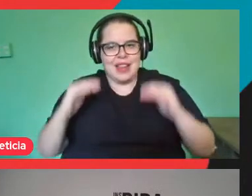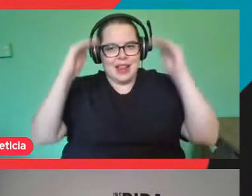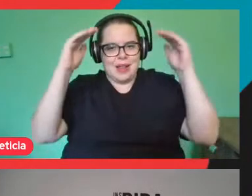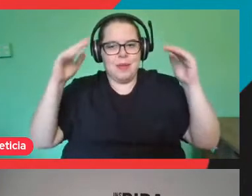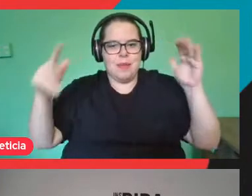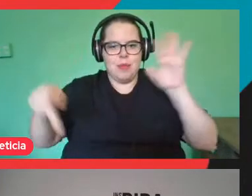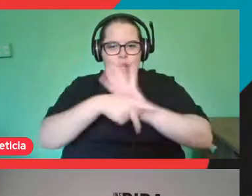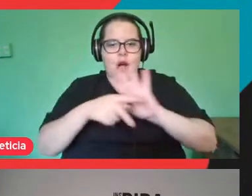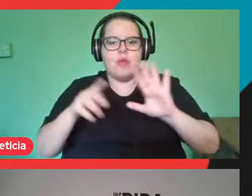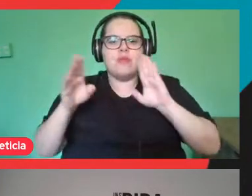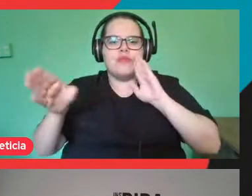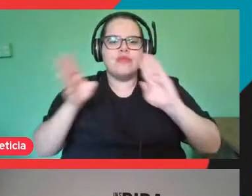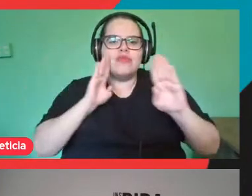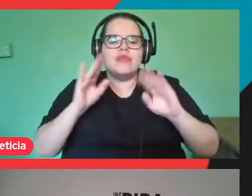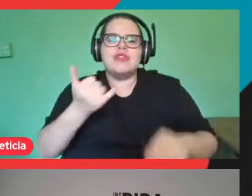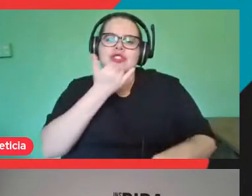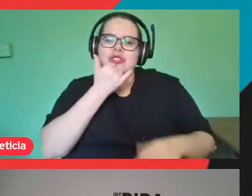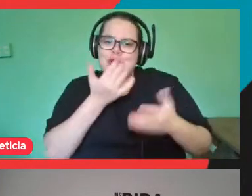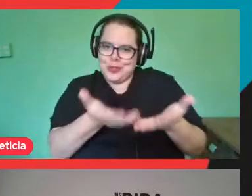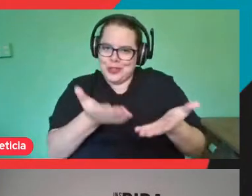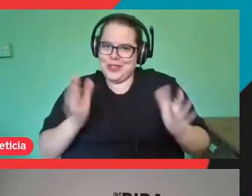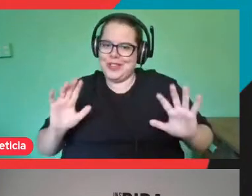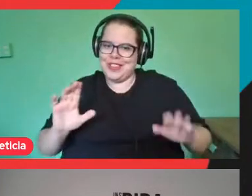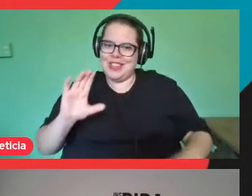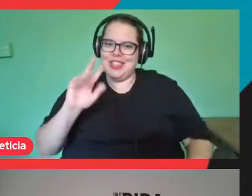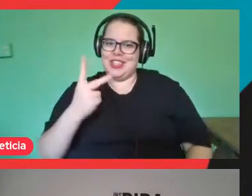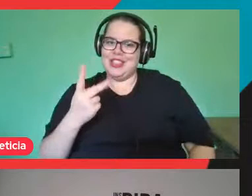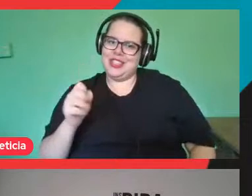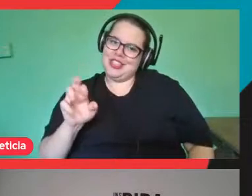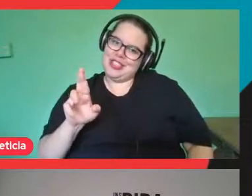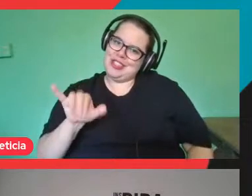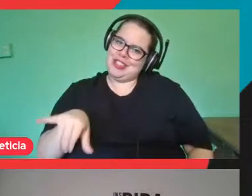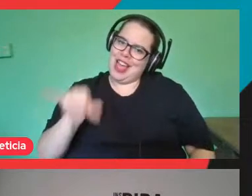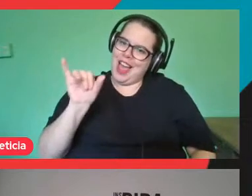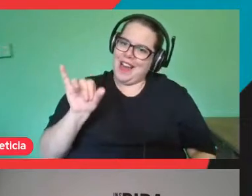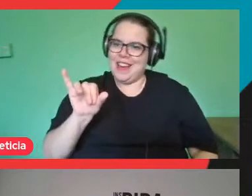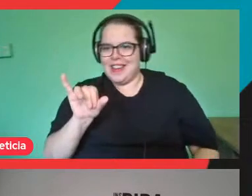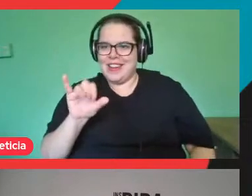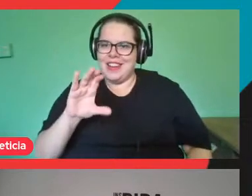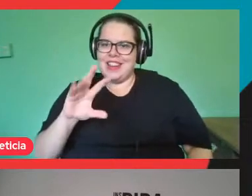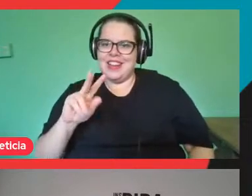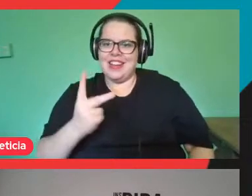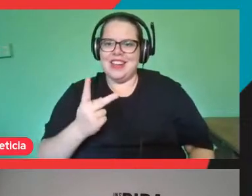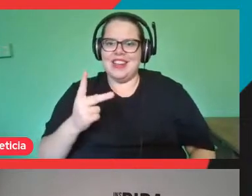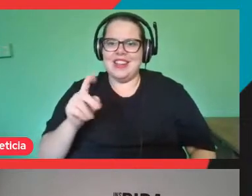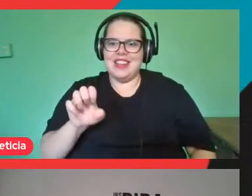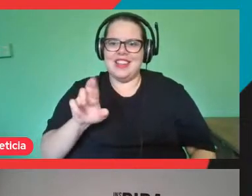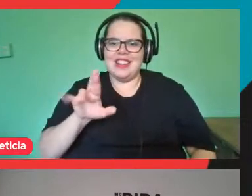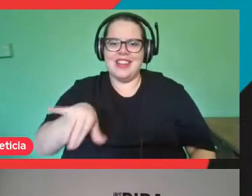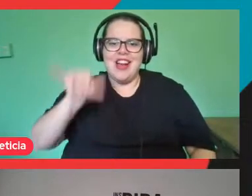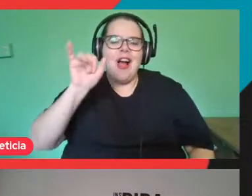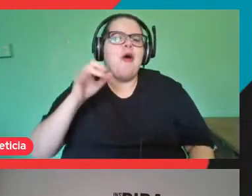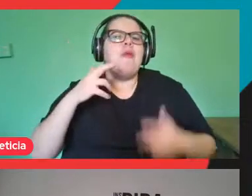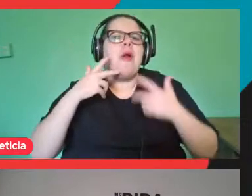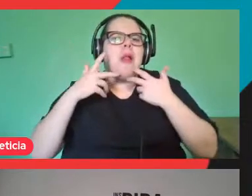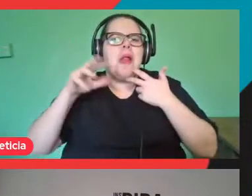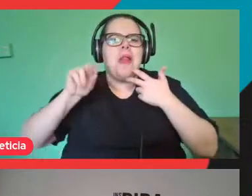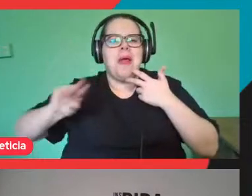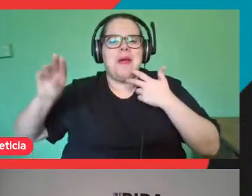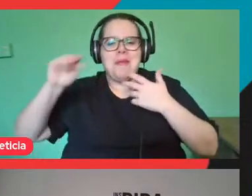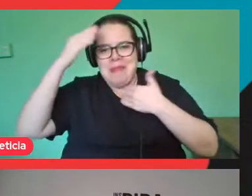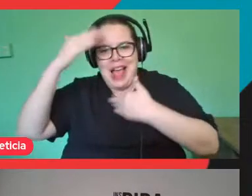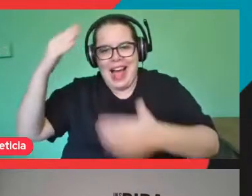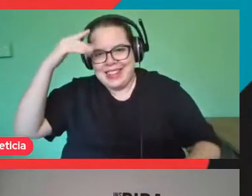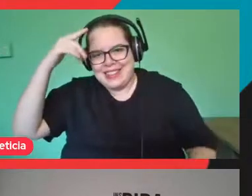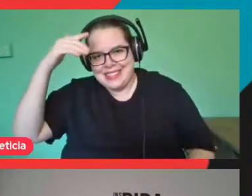falei o nome dela certo, desculpa aí. É, Sherry. É a Sheryl Sandberg. Sheryl. Obrigada, Lária,